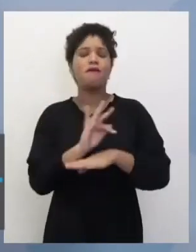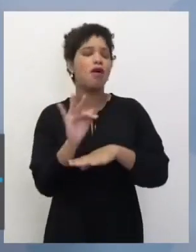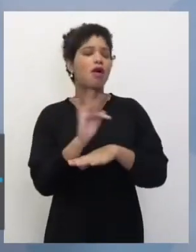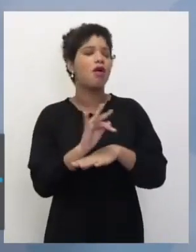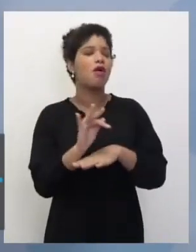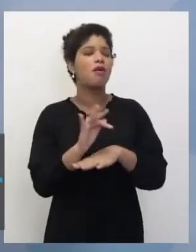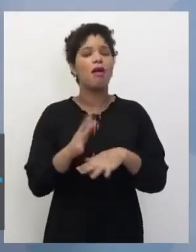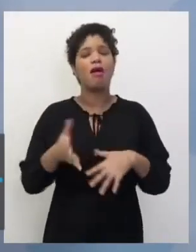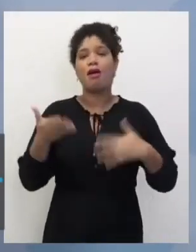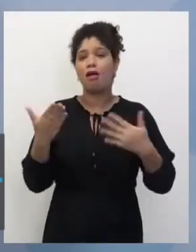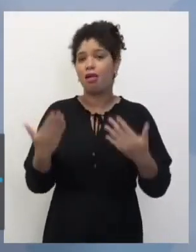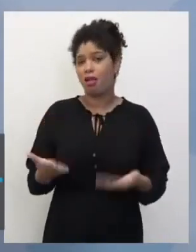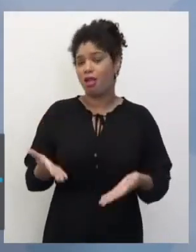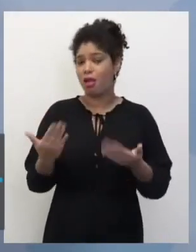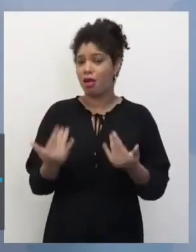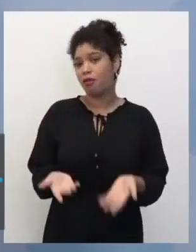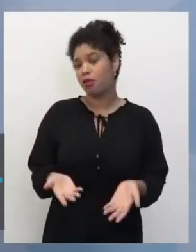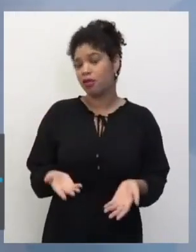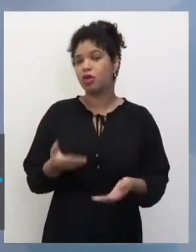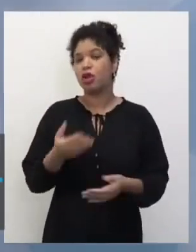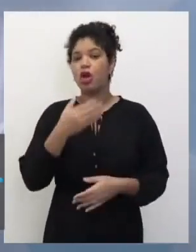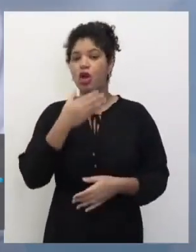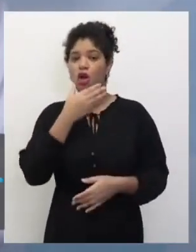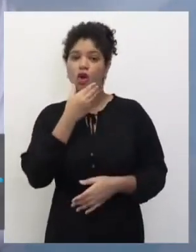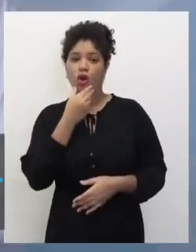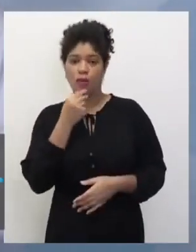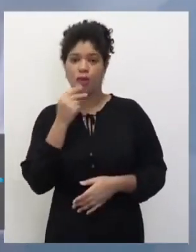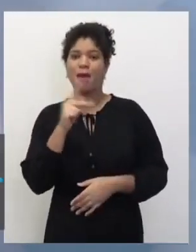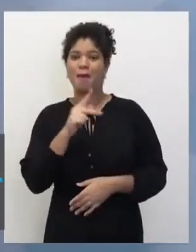isso foi o professor Aldrey ou